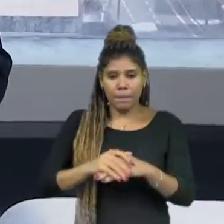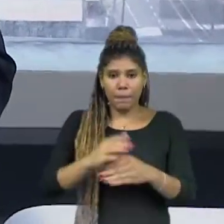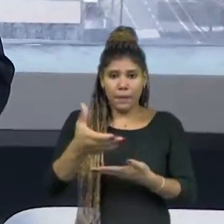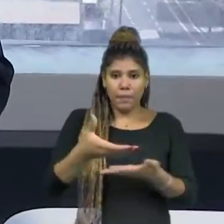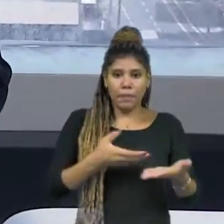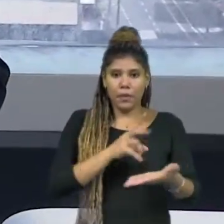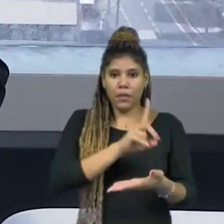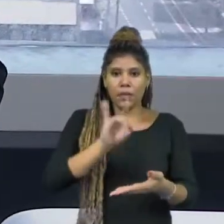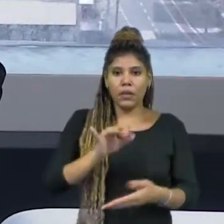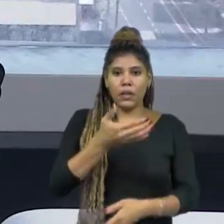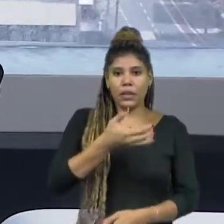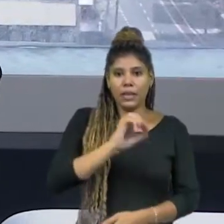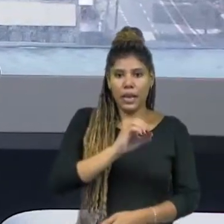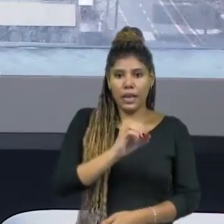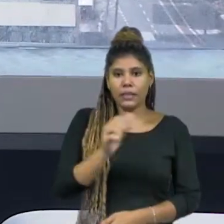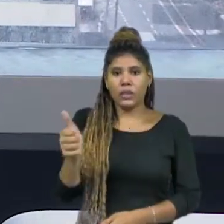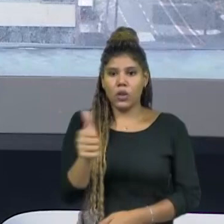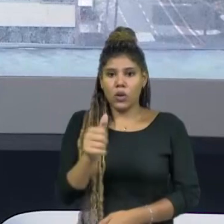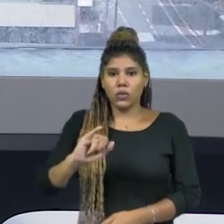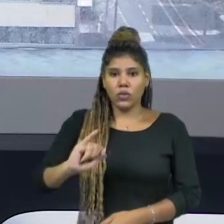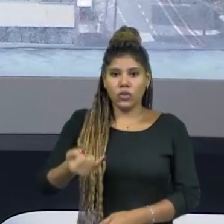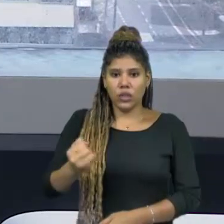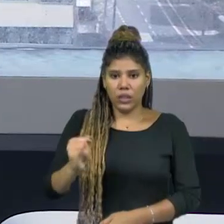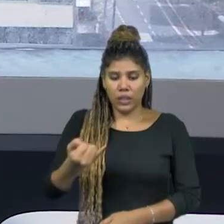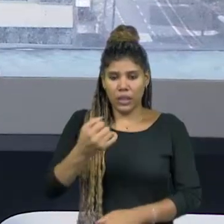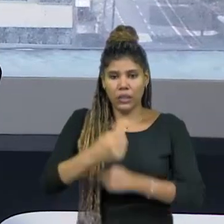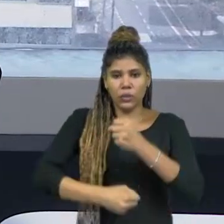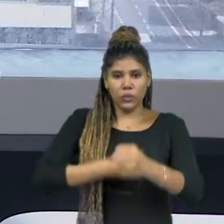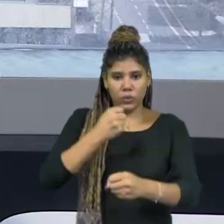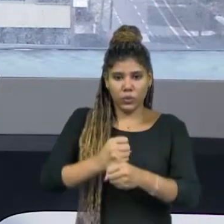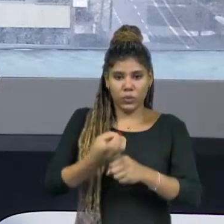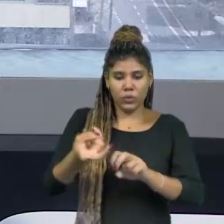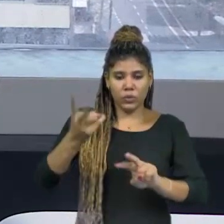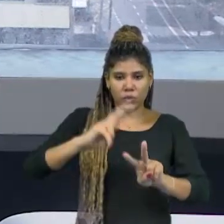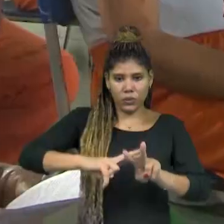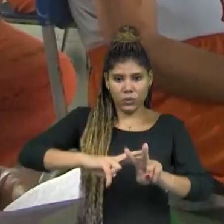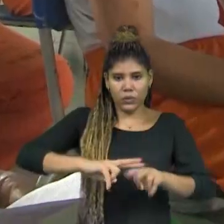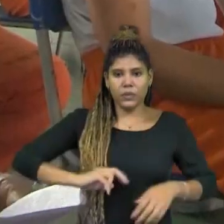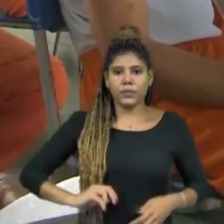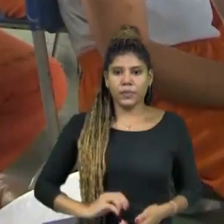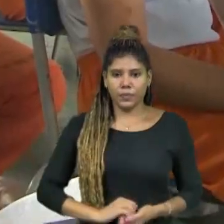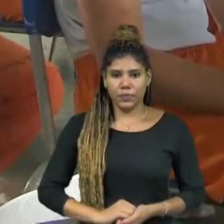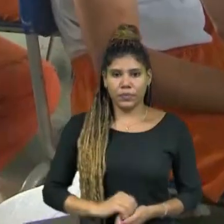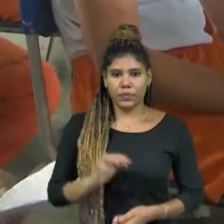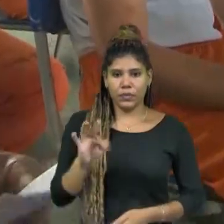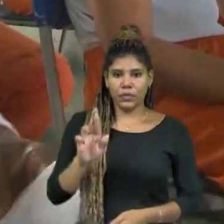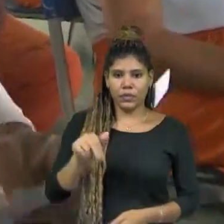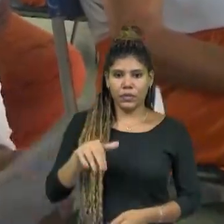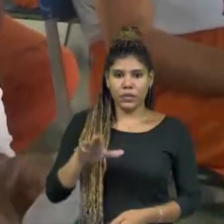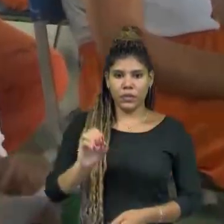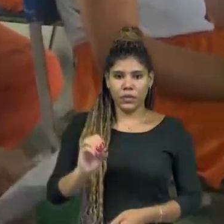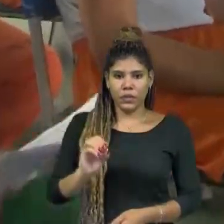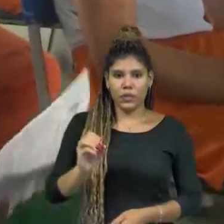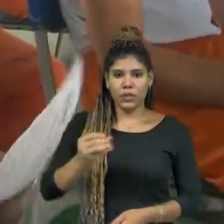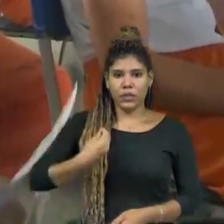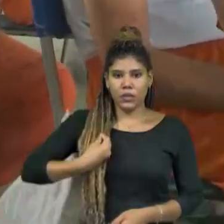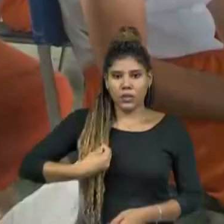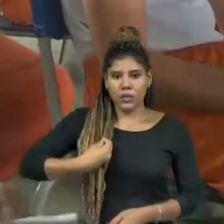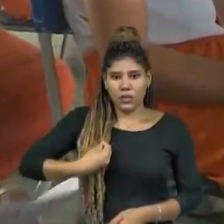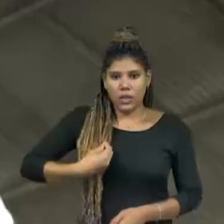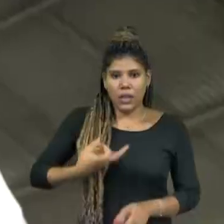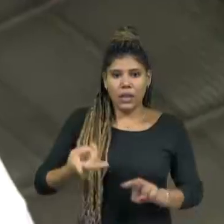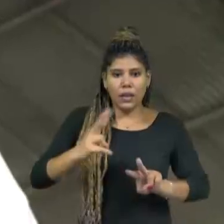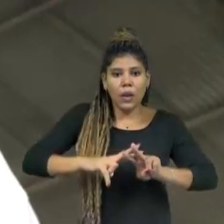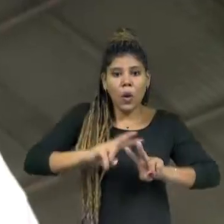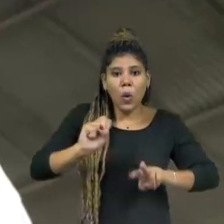dias 10 e 11 de janeiro deste ano nas unidades prisionais. Francisco está há 8 anos nesta unidade prisional do